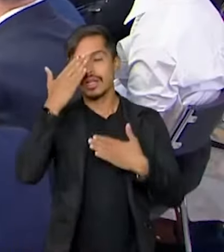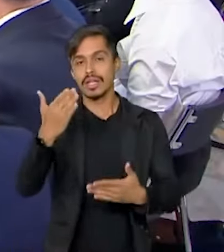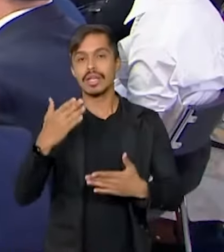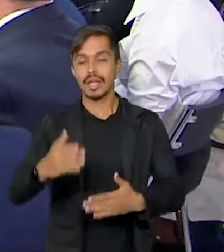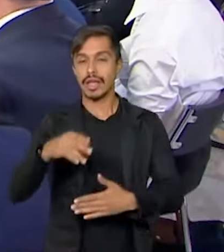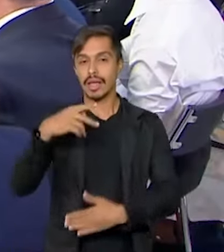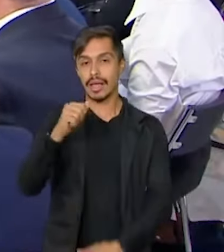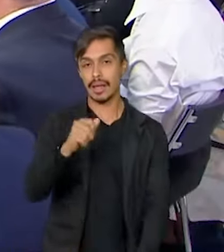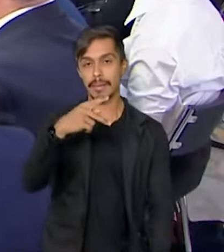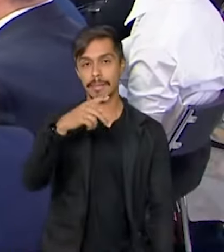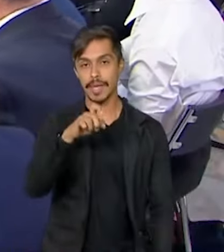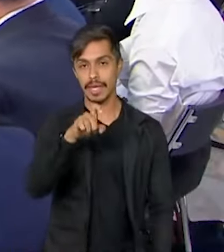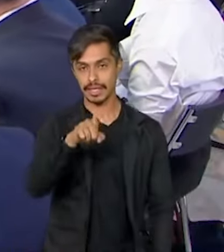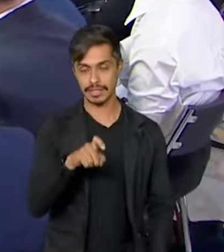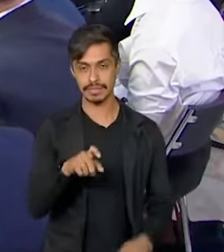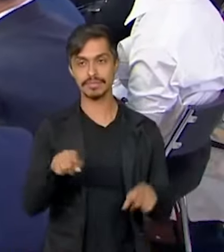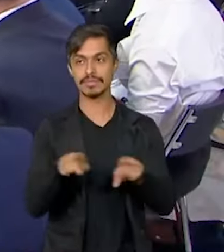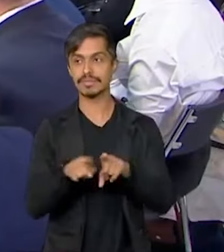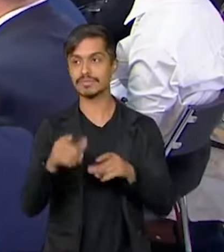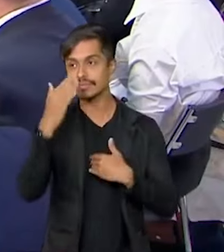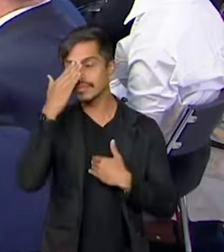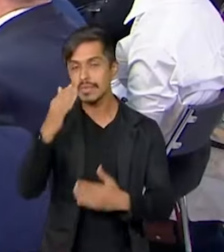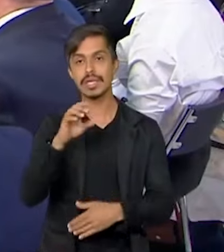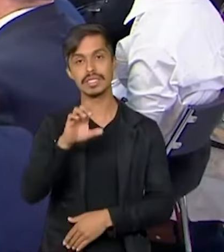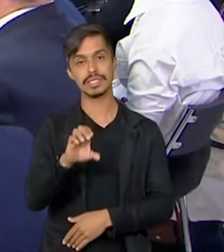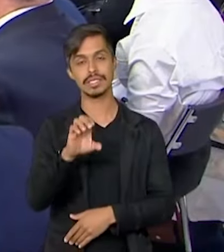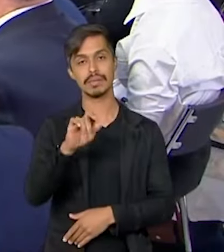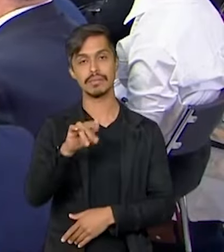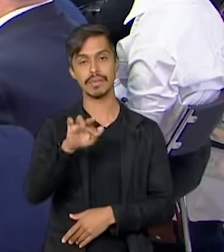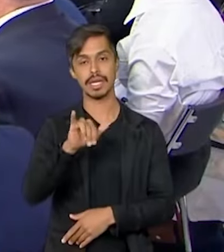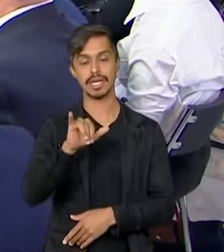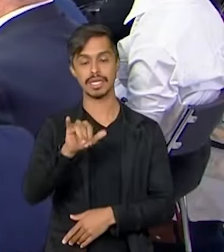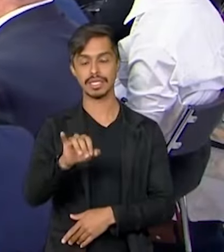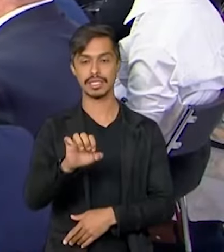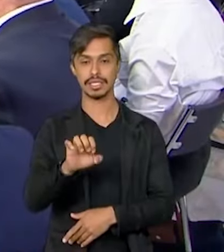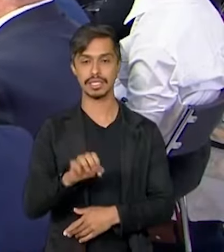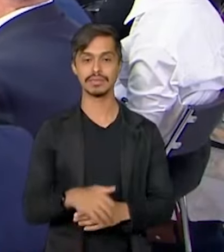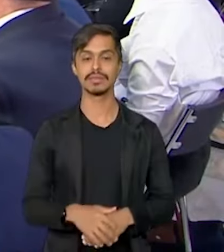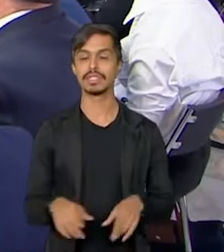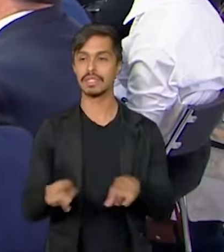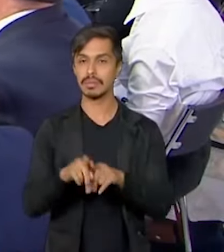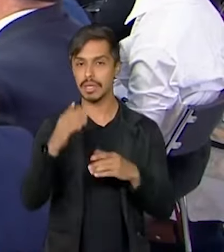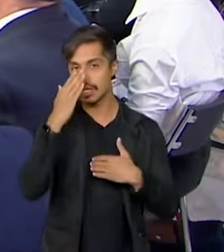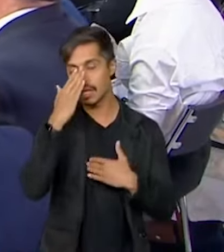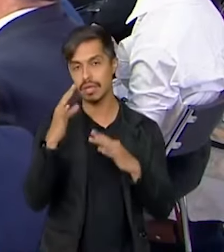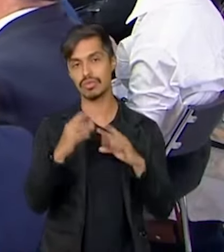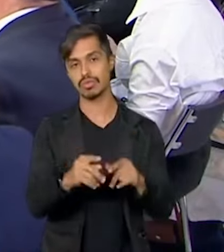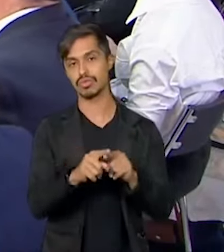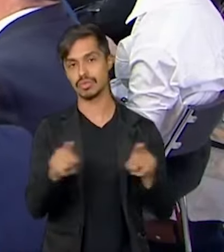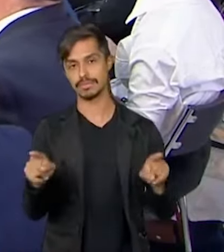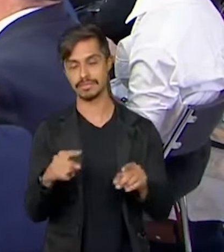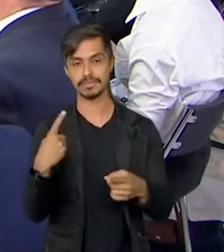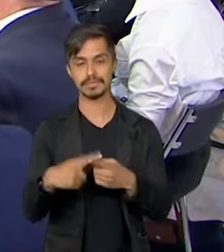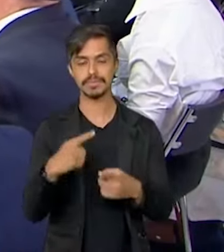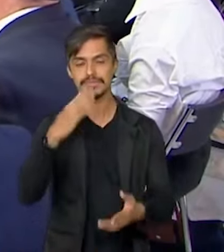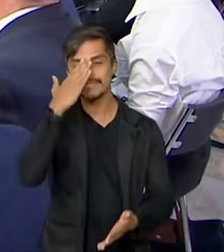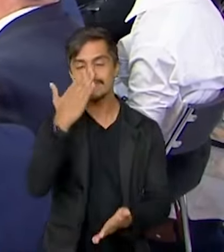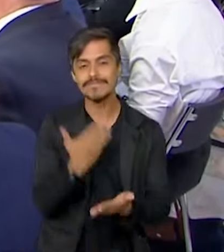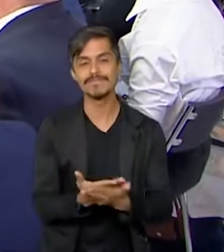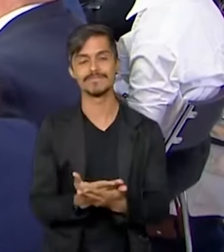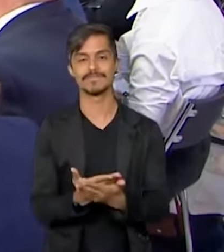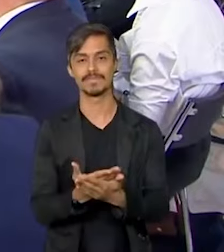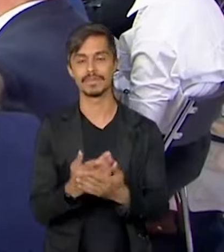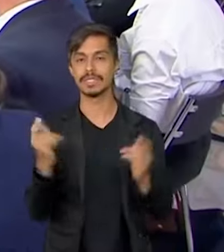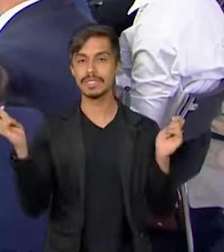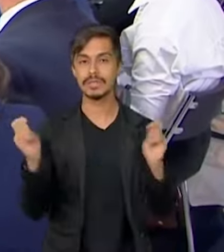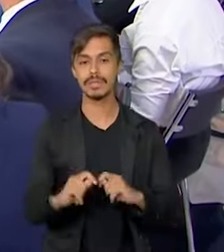a Apex, quero agradecer ao Sebrae, quero agradecer a vocês por acreditarem que